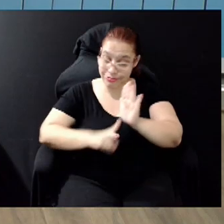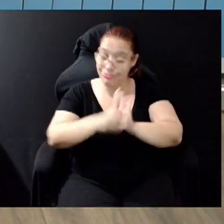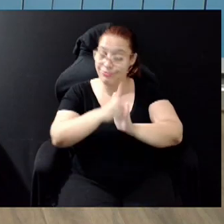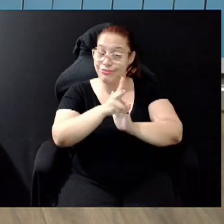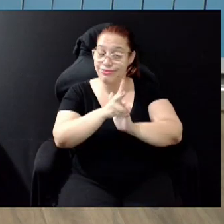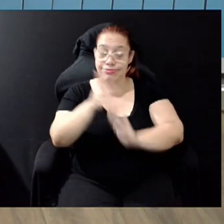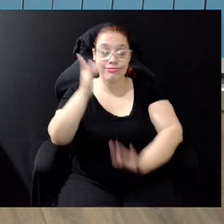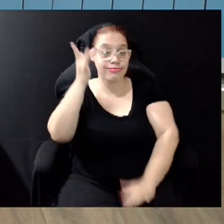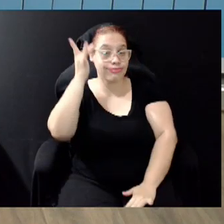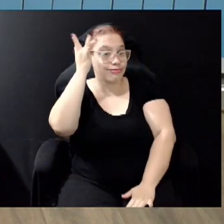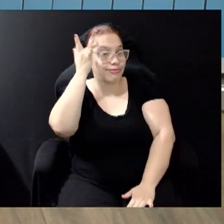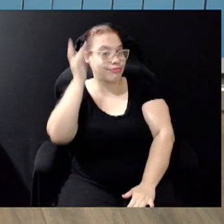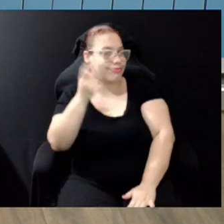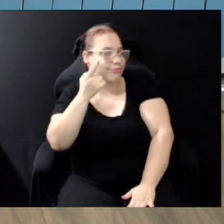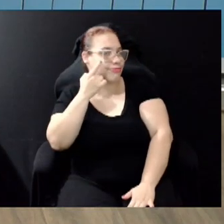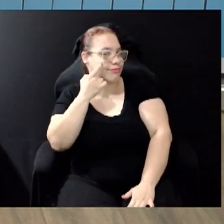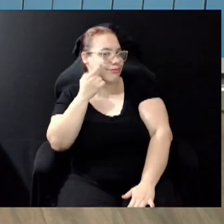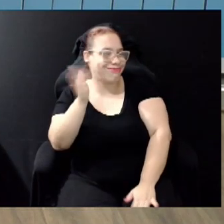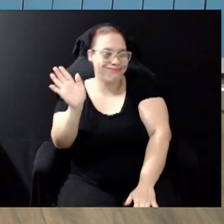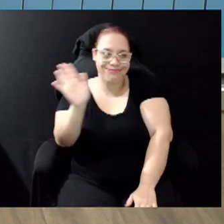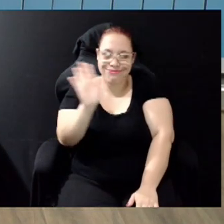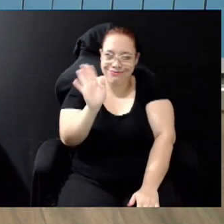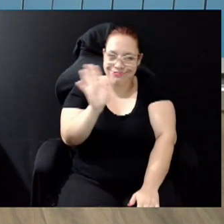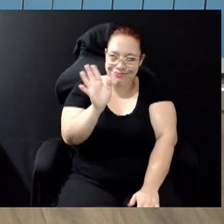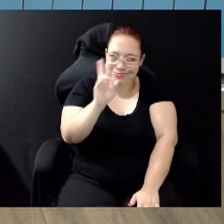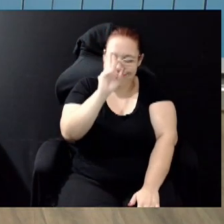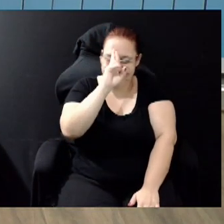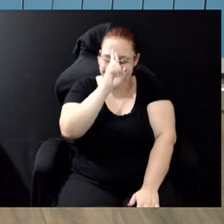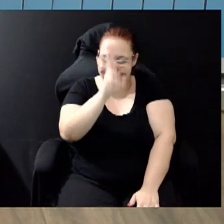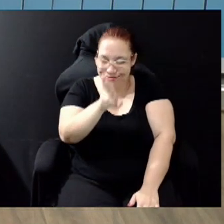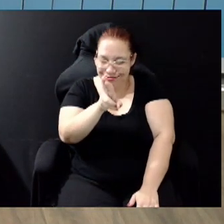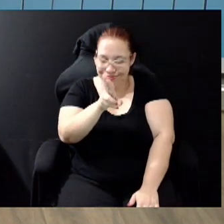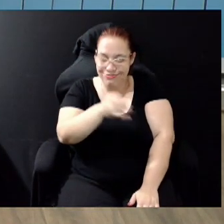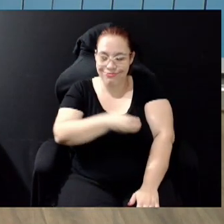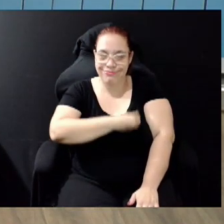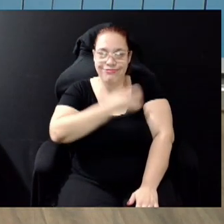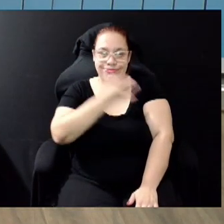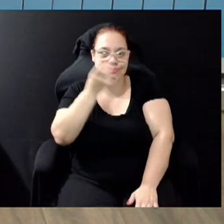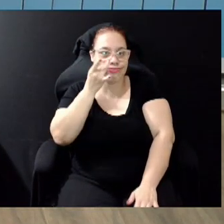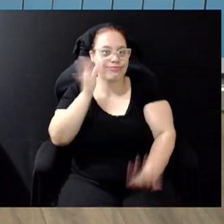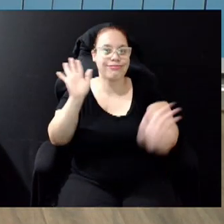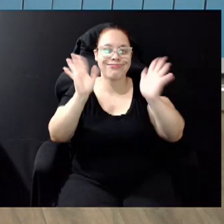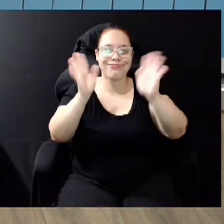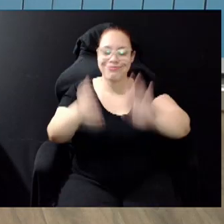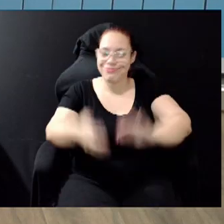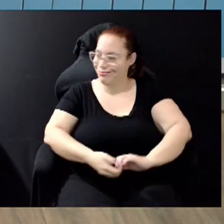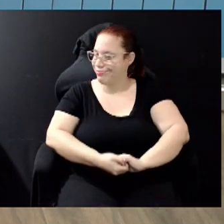programação e nos vemos amanhã na sexta-feira ao meio-dia. Até lá. Tchau, tchau.